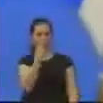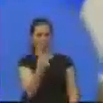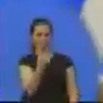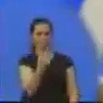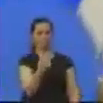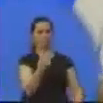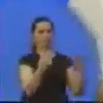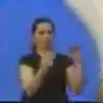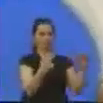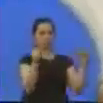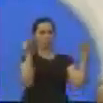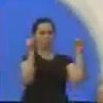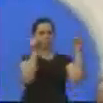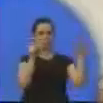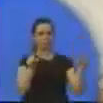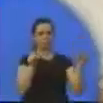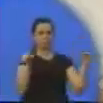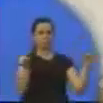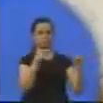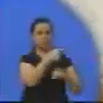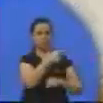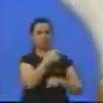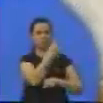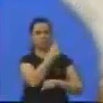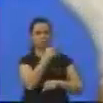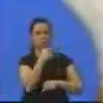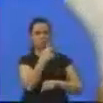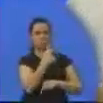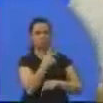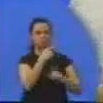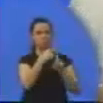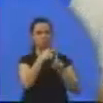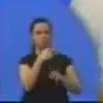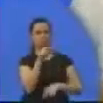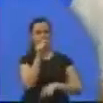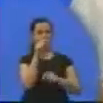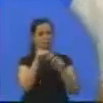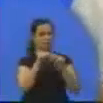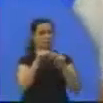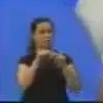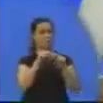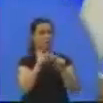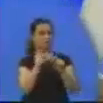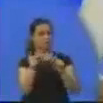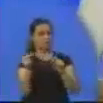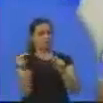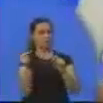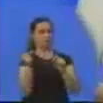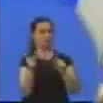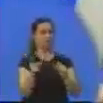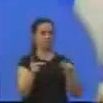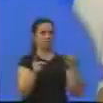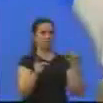até mais infinito. Alternativa D, intervalo aberto de meio até mais